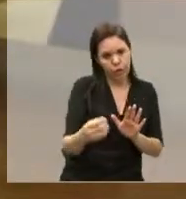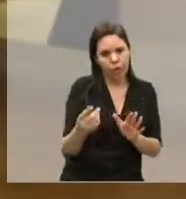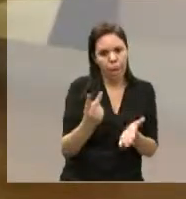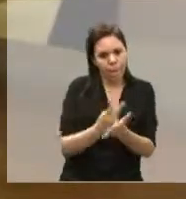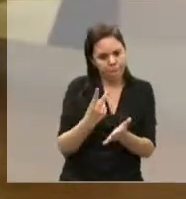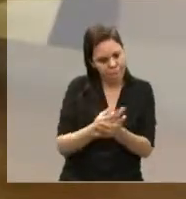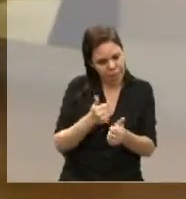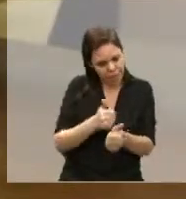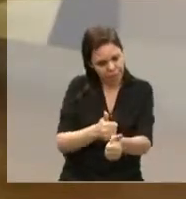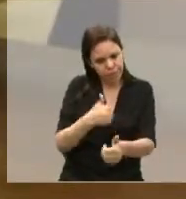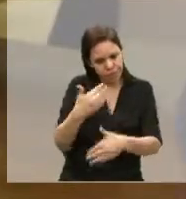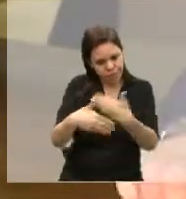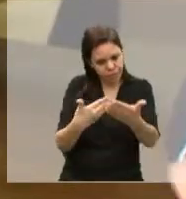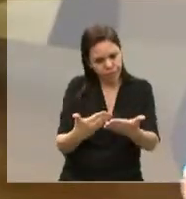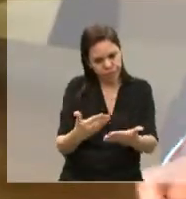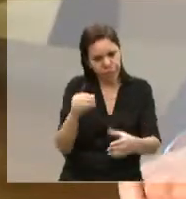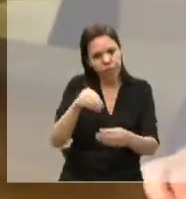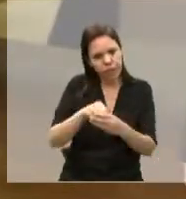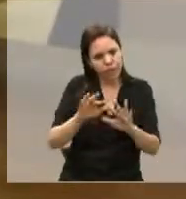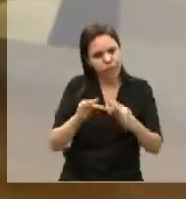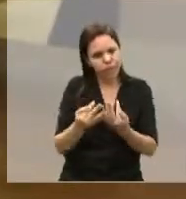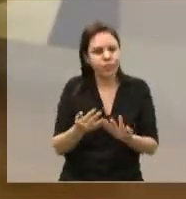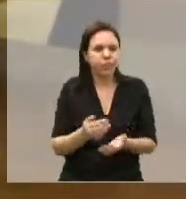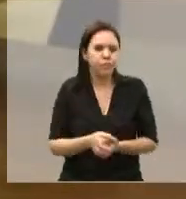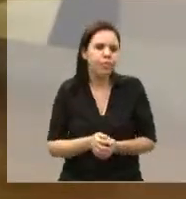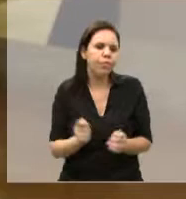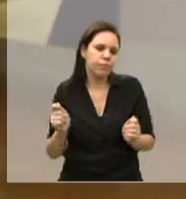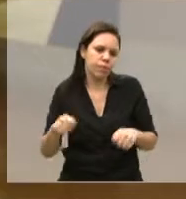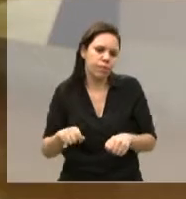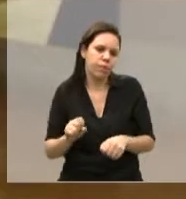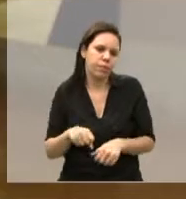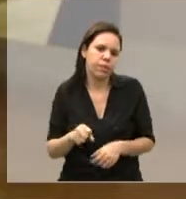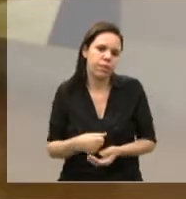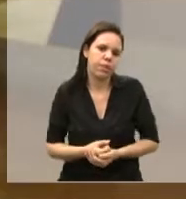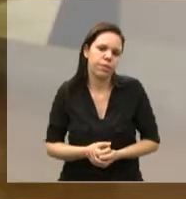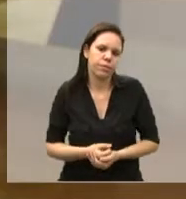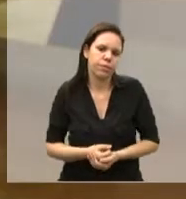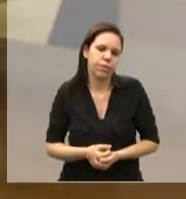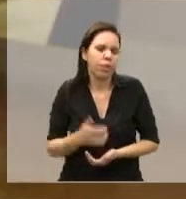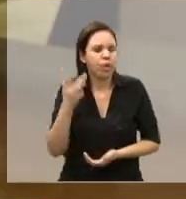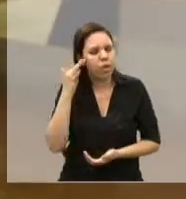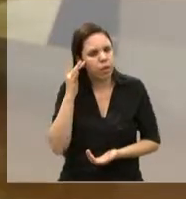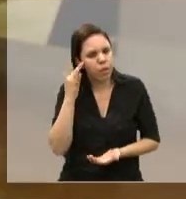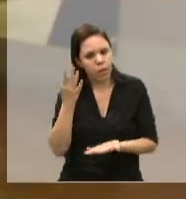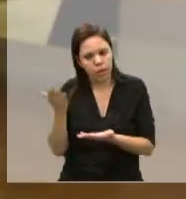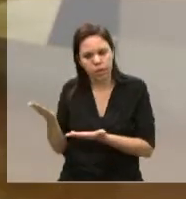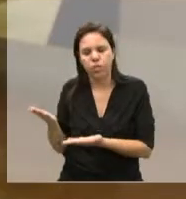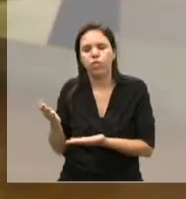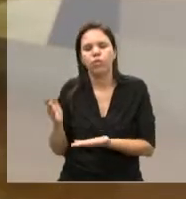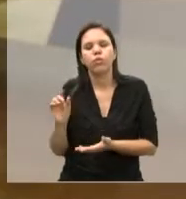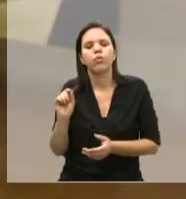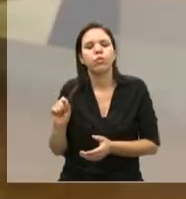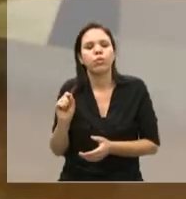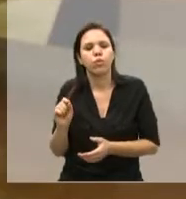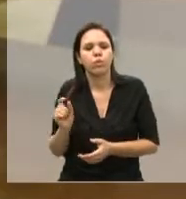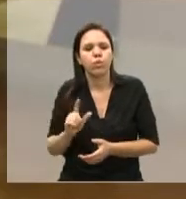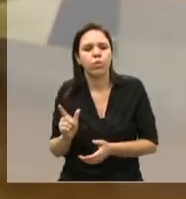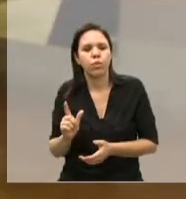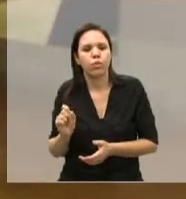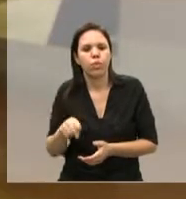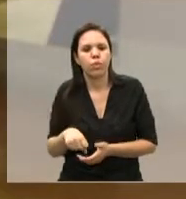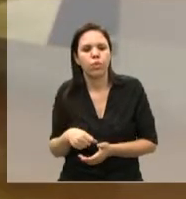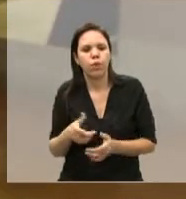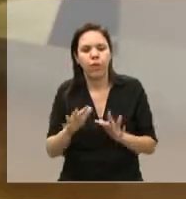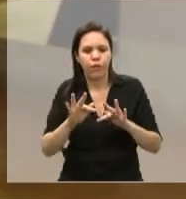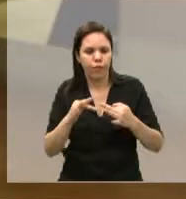esse ciclo dentro de casa, é isso? É um ciclo virtuoso, né, professora? Exato. Eu acho que, obviamente, quando